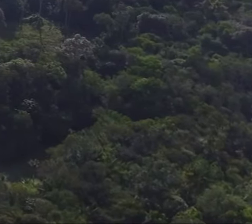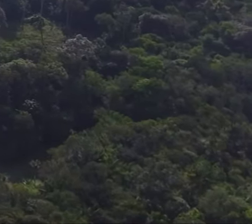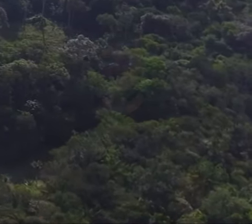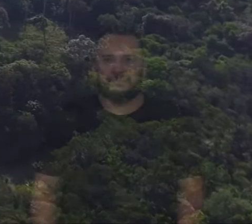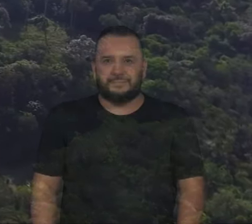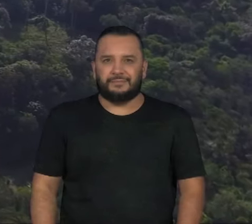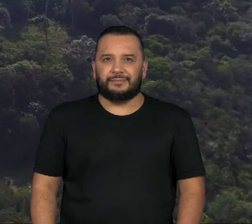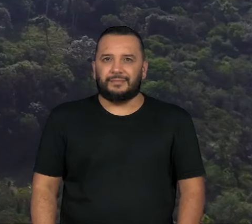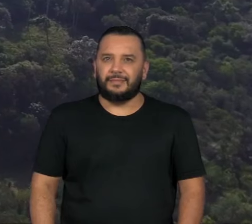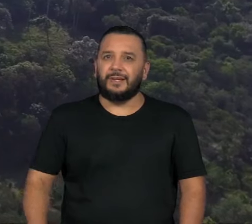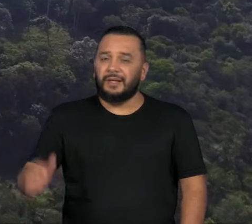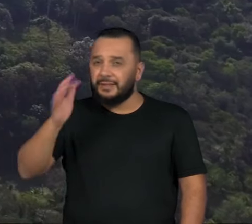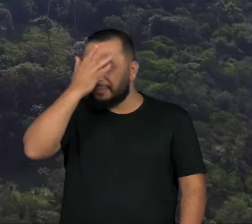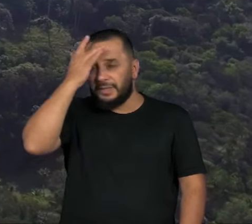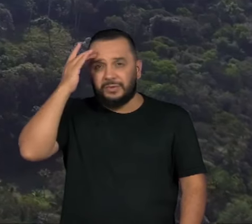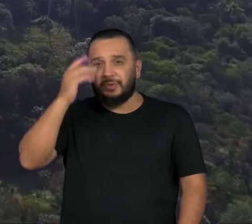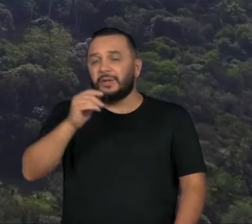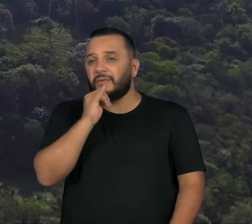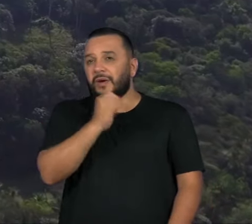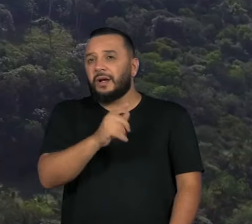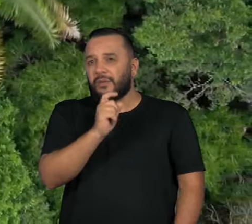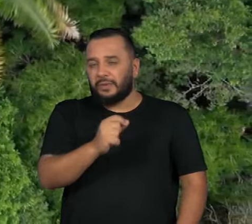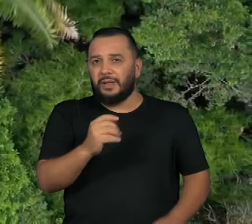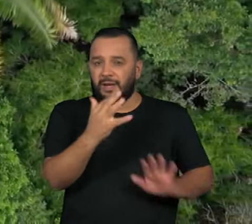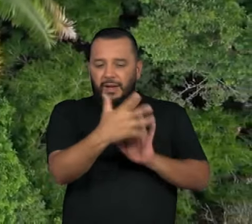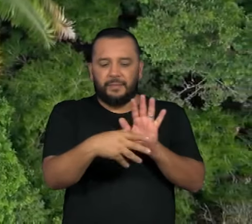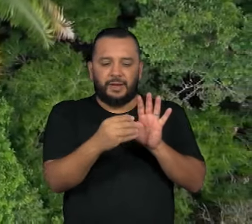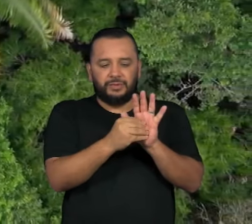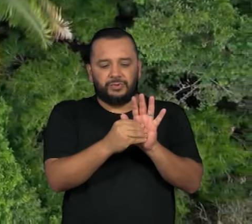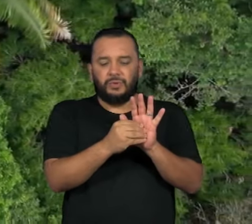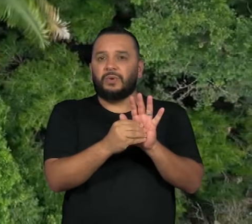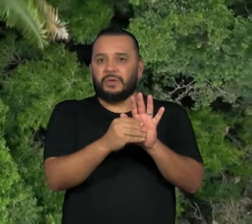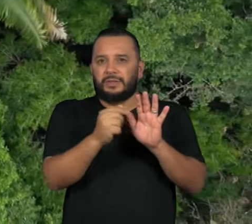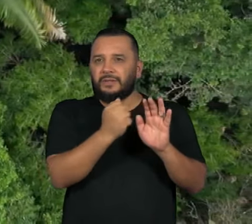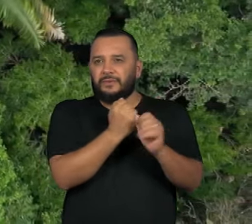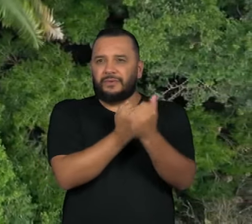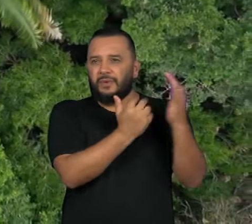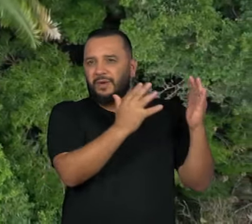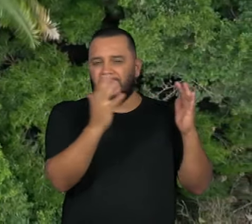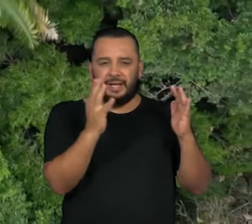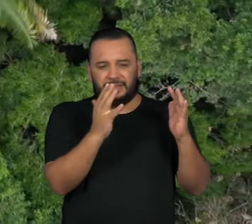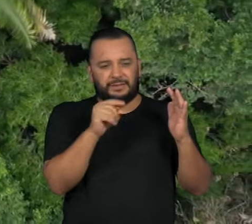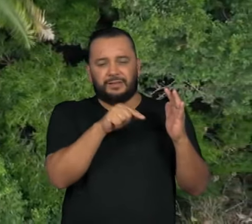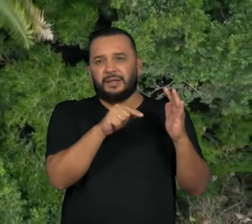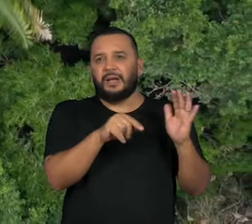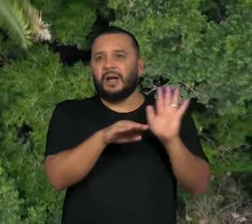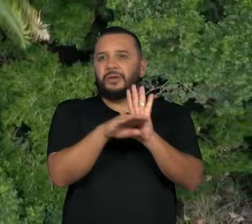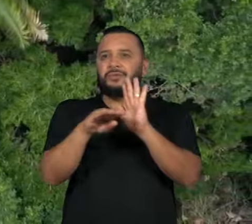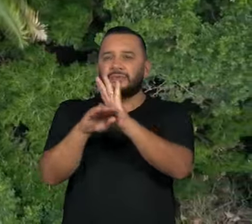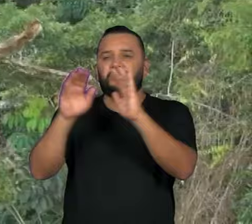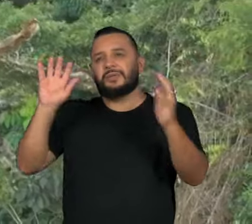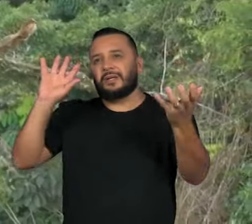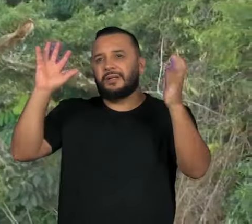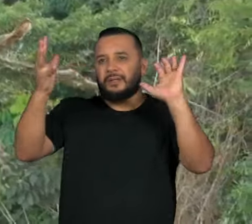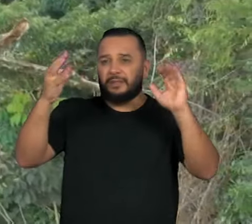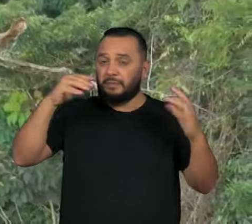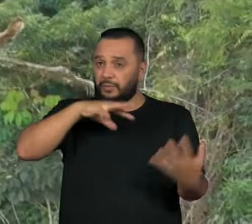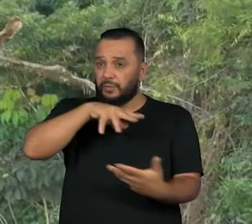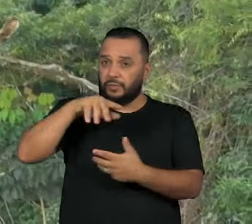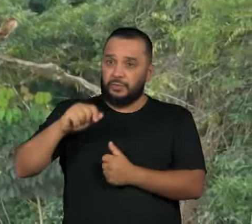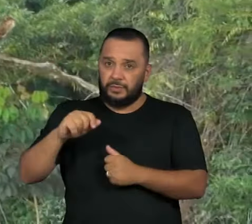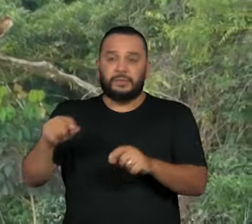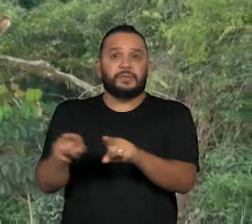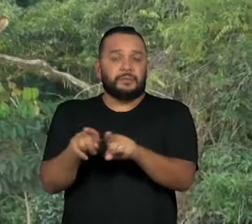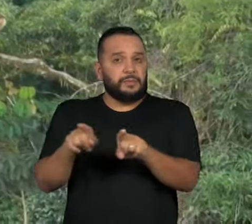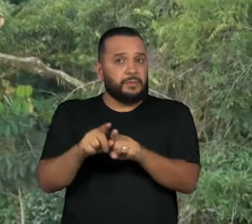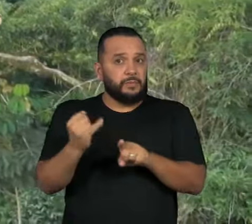Muito se fala da influência da Amazônia e de outras florestas tropicais no clima global e da importância de